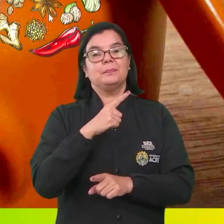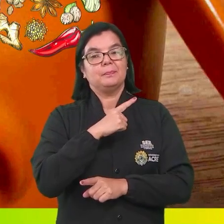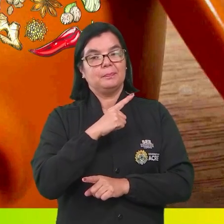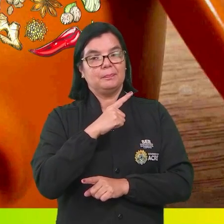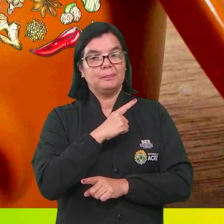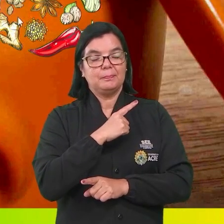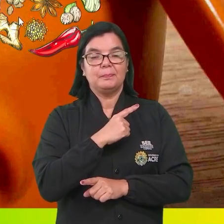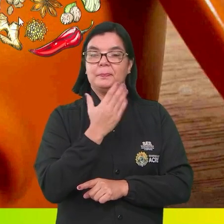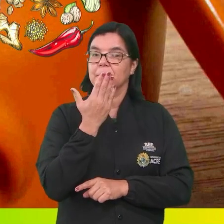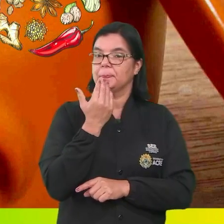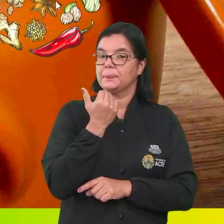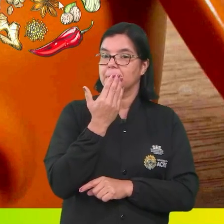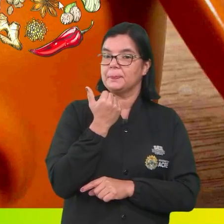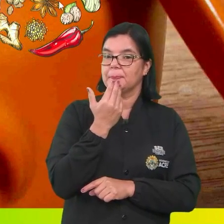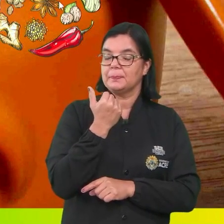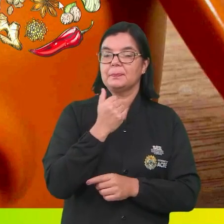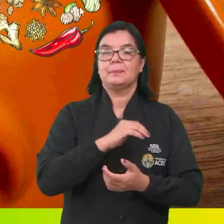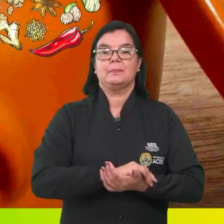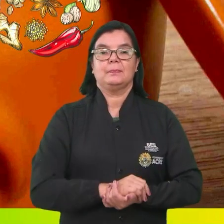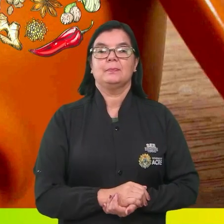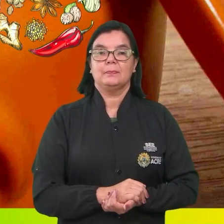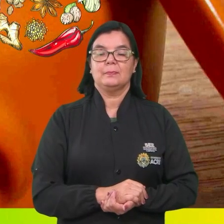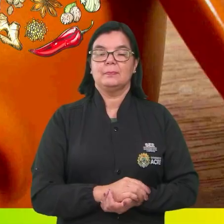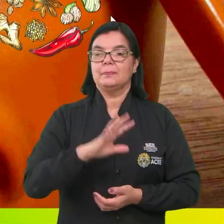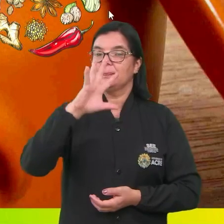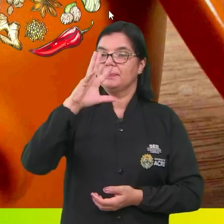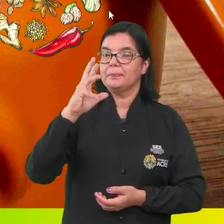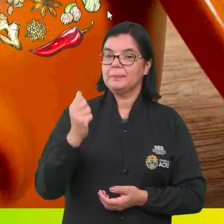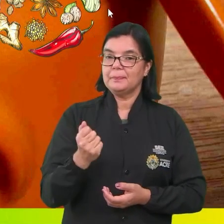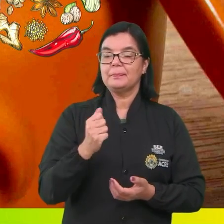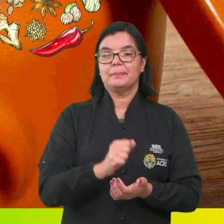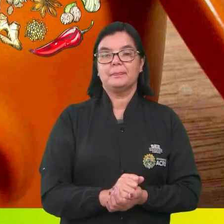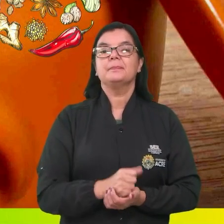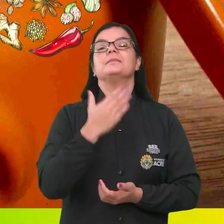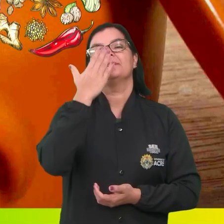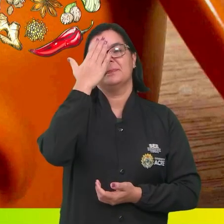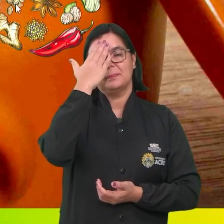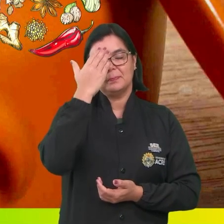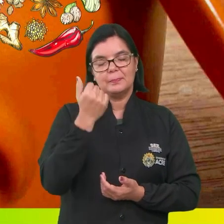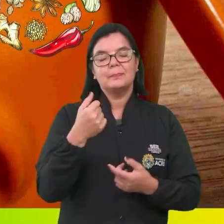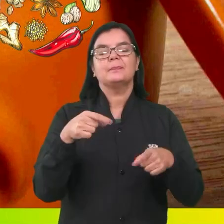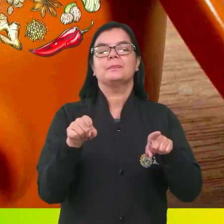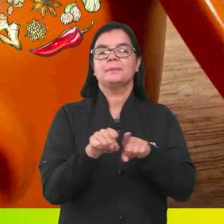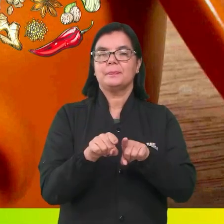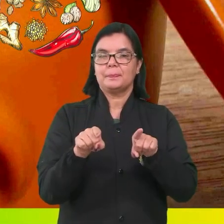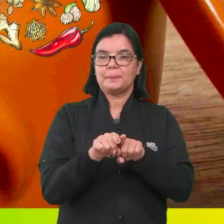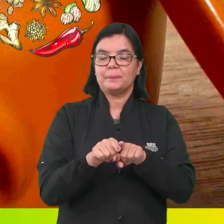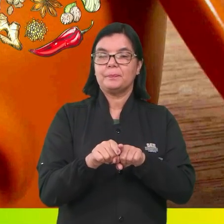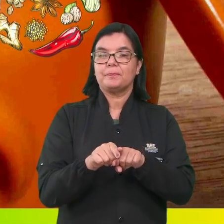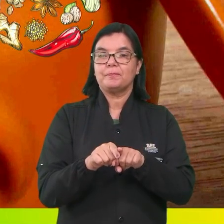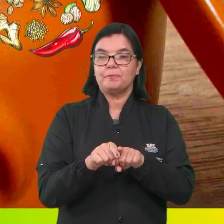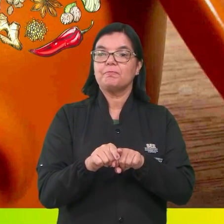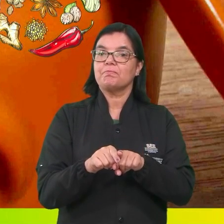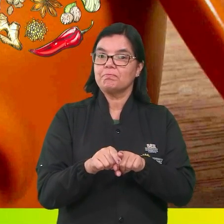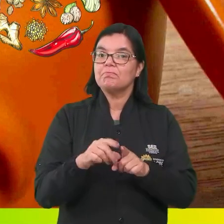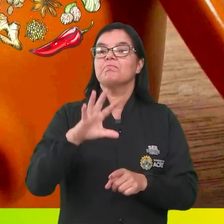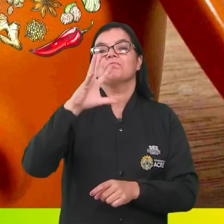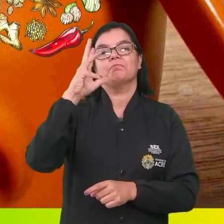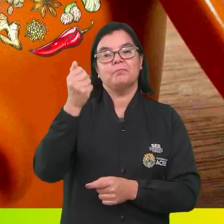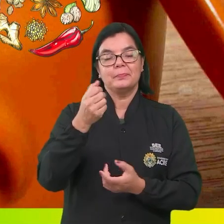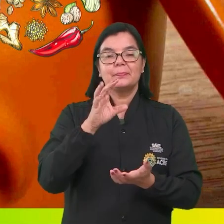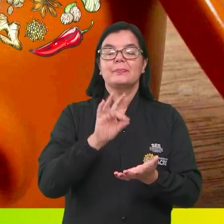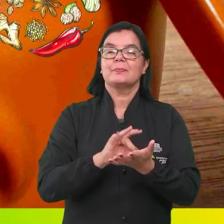nas comidas, na culinária africana. E a gente sabe, eu trouxe aqui, gente, algo que é bem africano